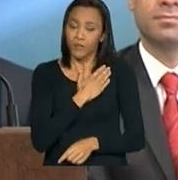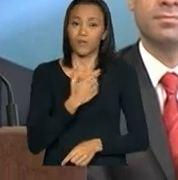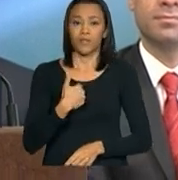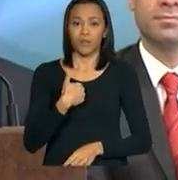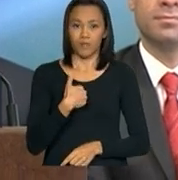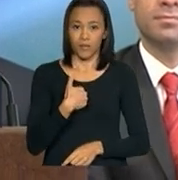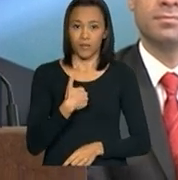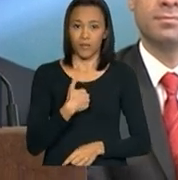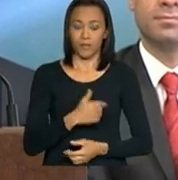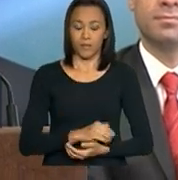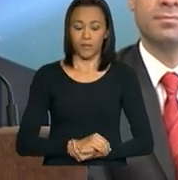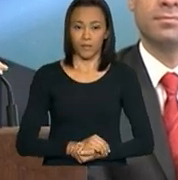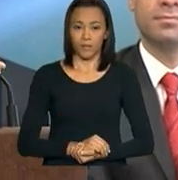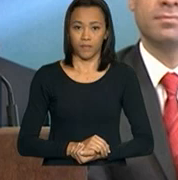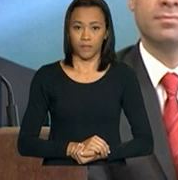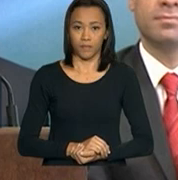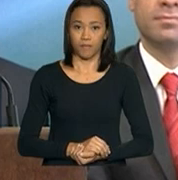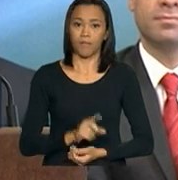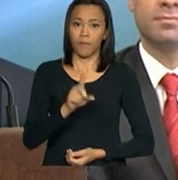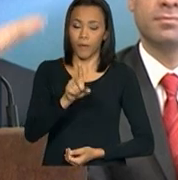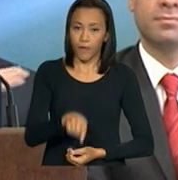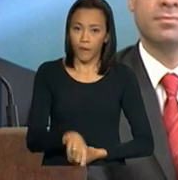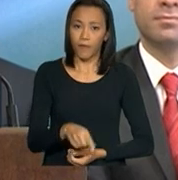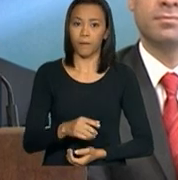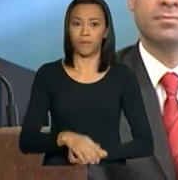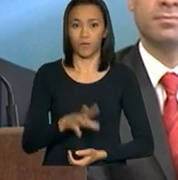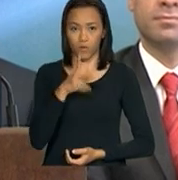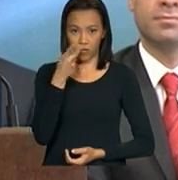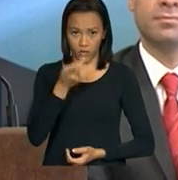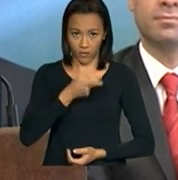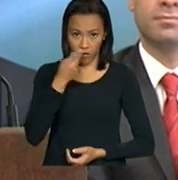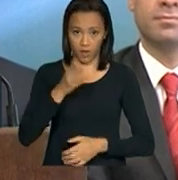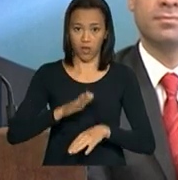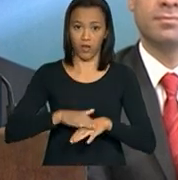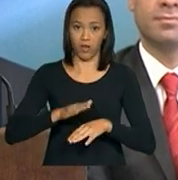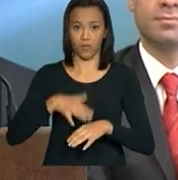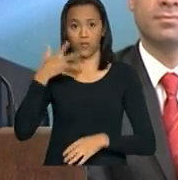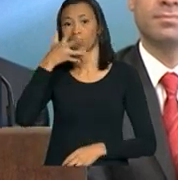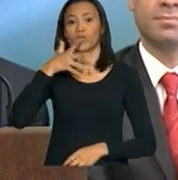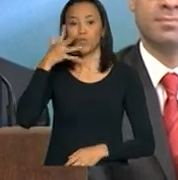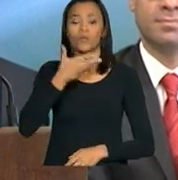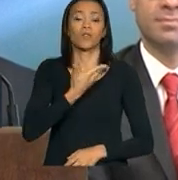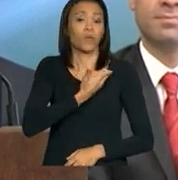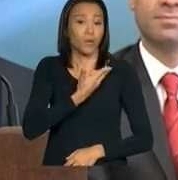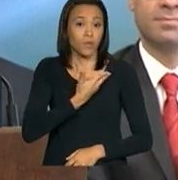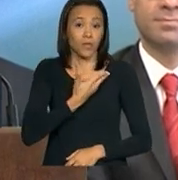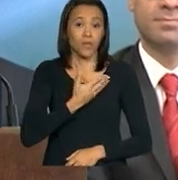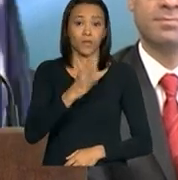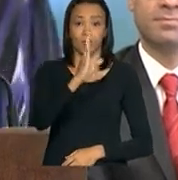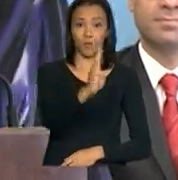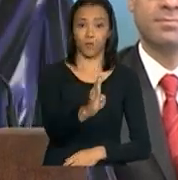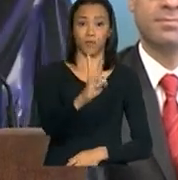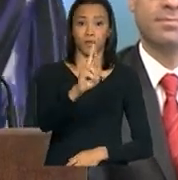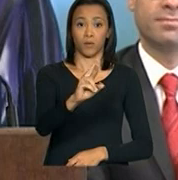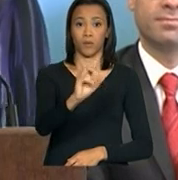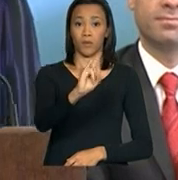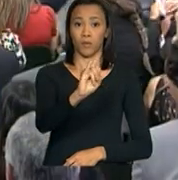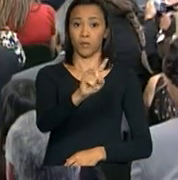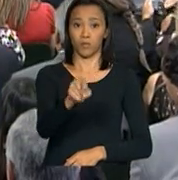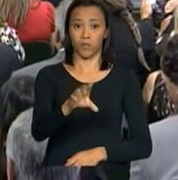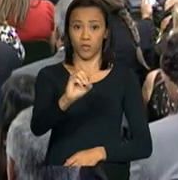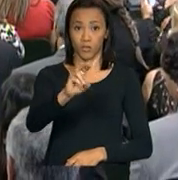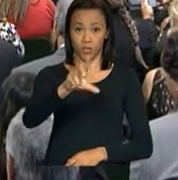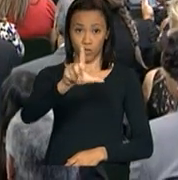é eh de fato como eu vou falar no meu discurso um amigo Brizola Neto